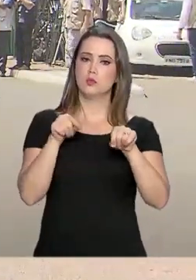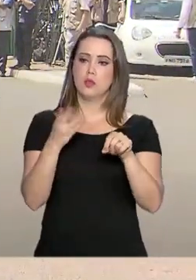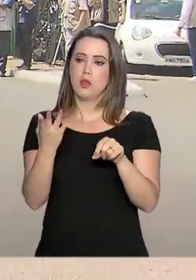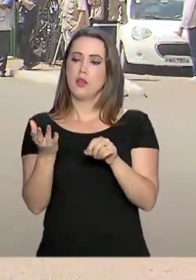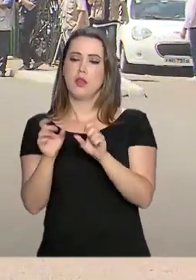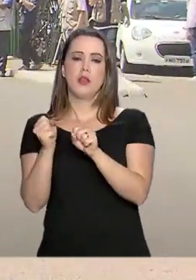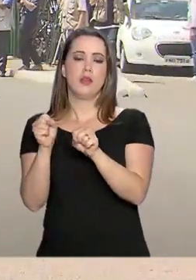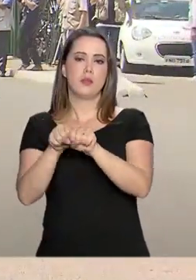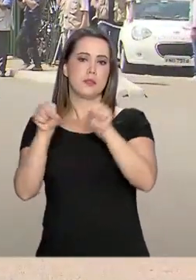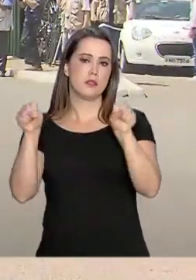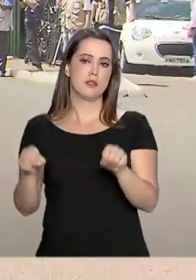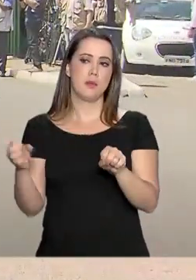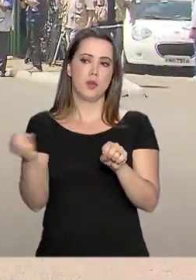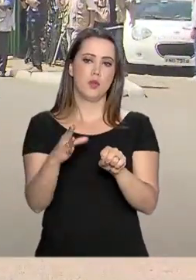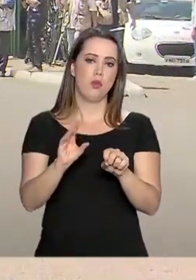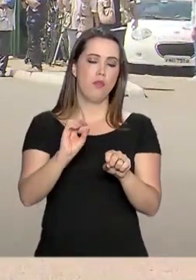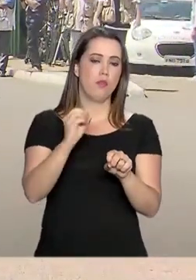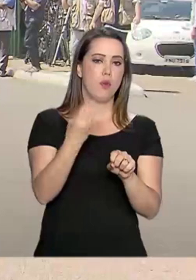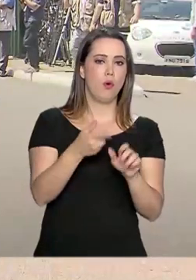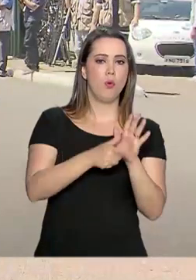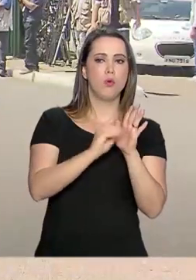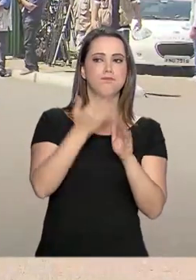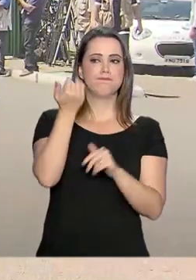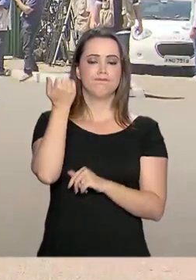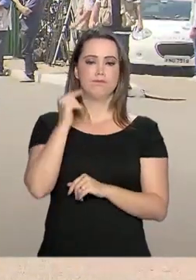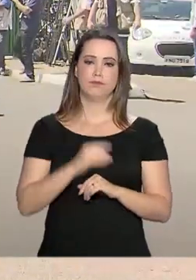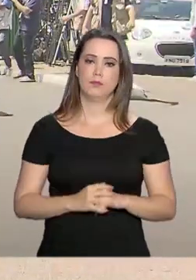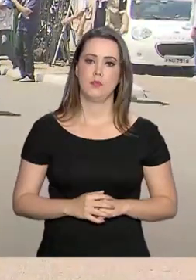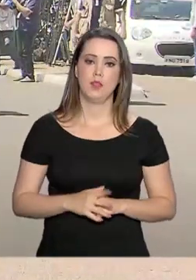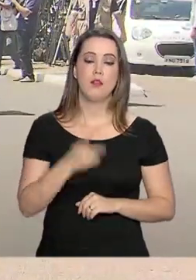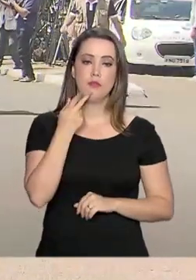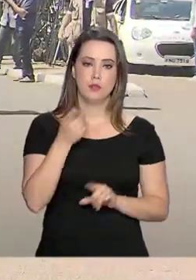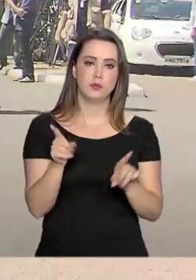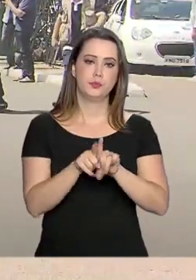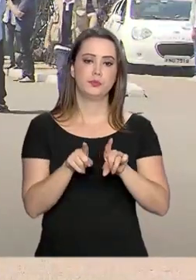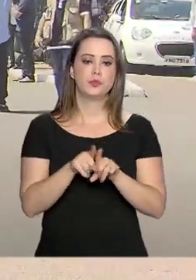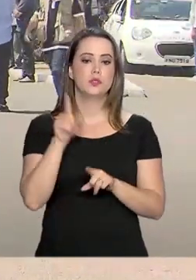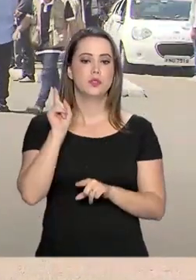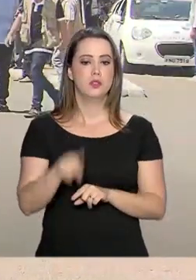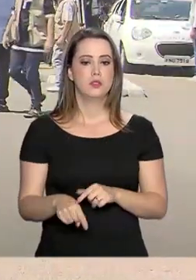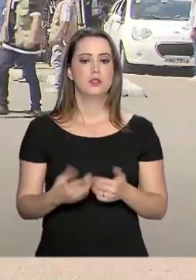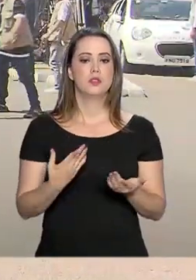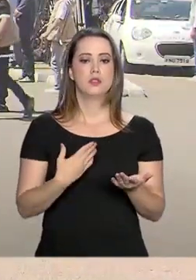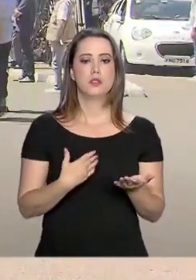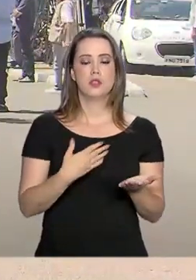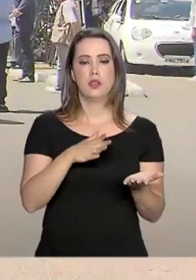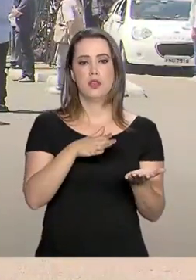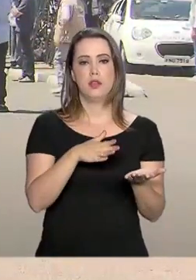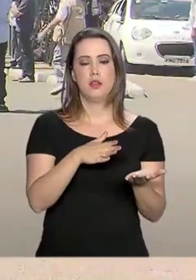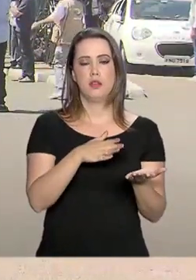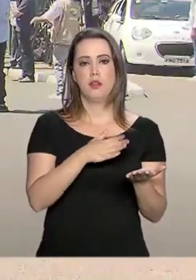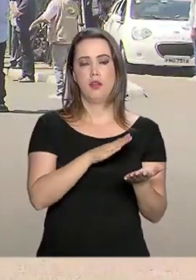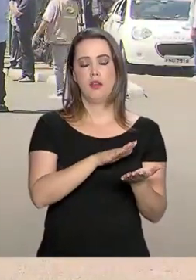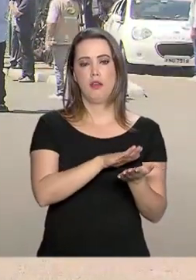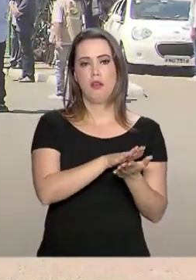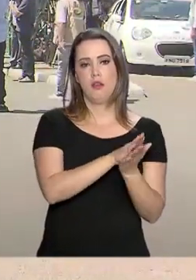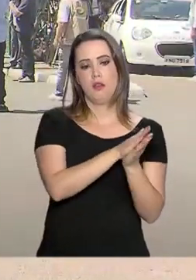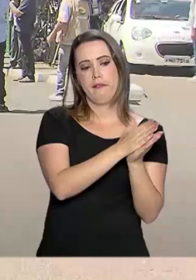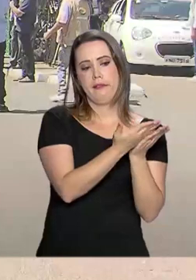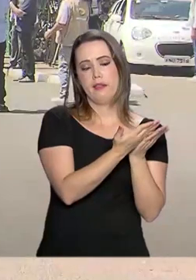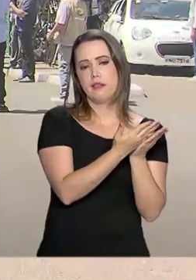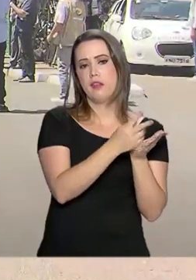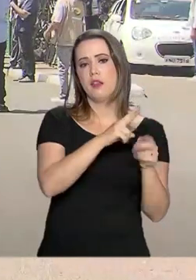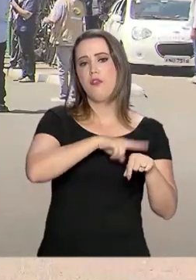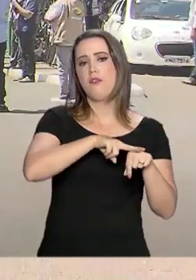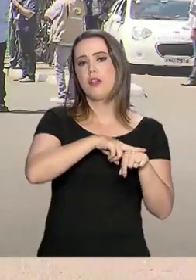entre o sistema novo ou o antigo. Ele disse também que essa é a chamada carteira verde e amarela. A intenção,